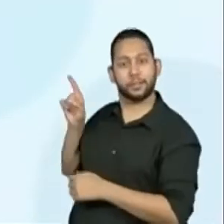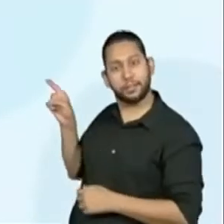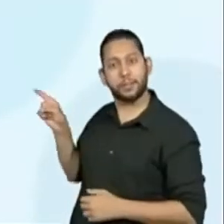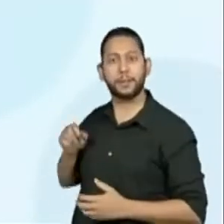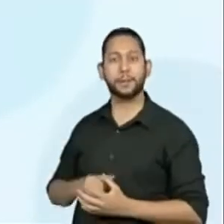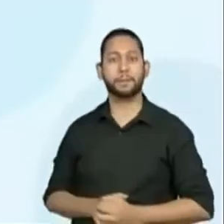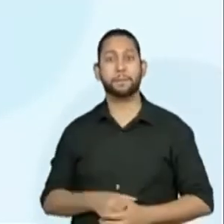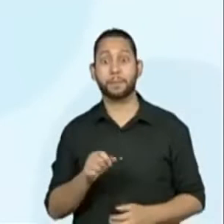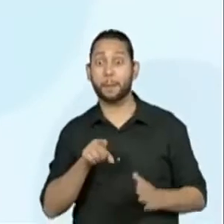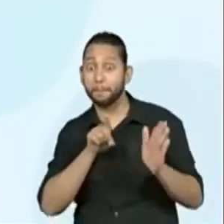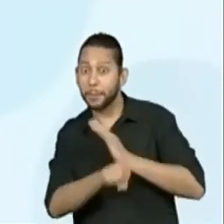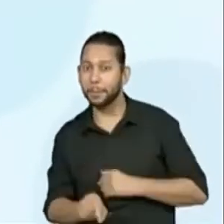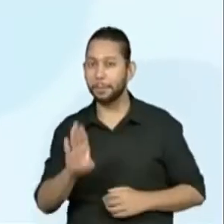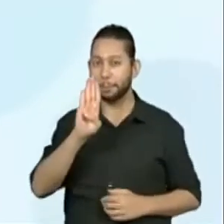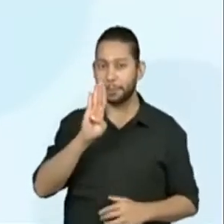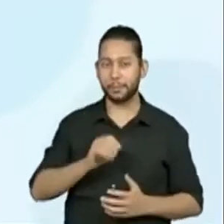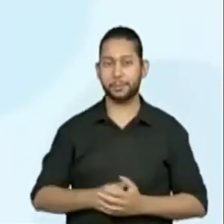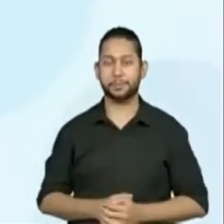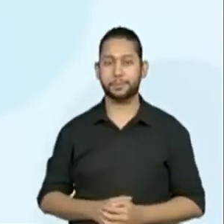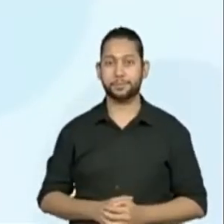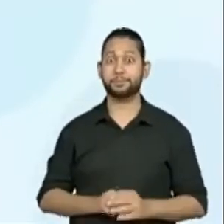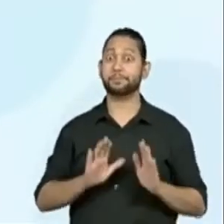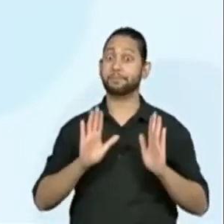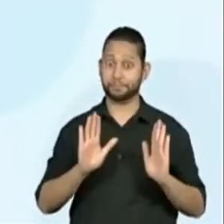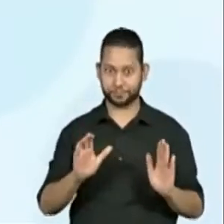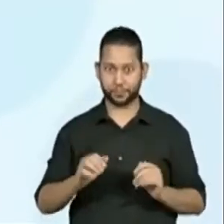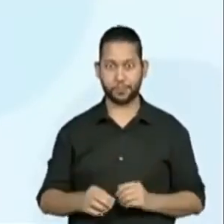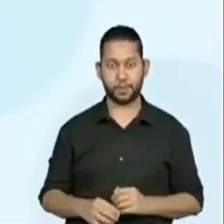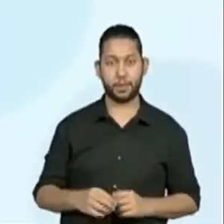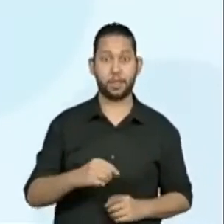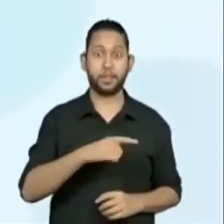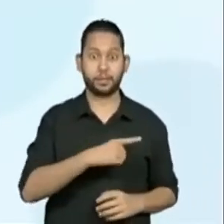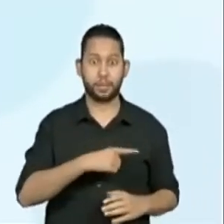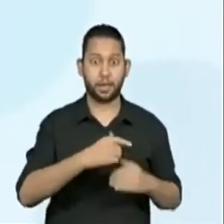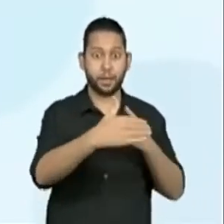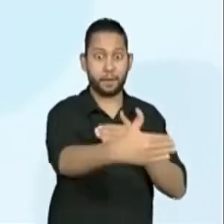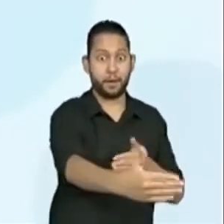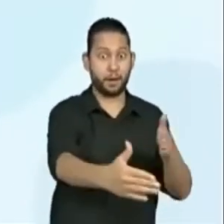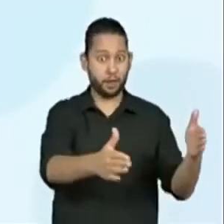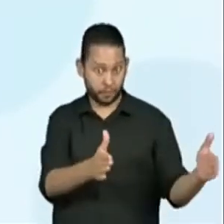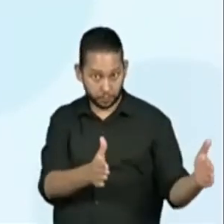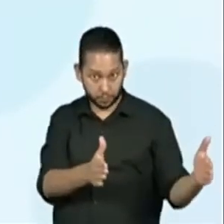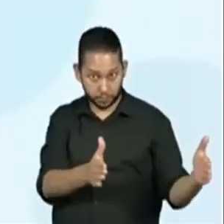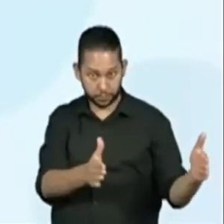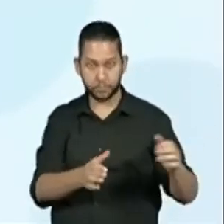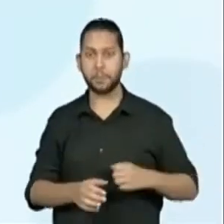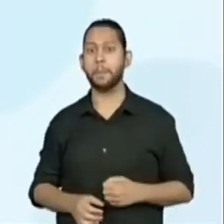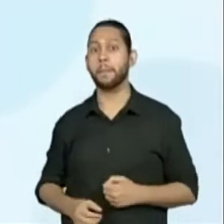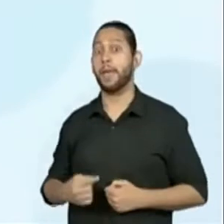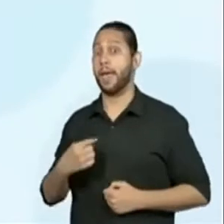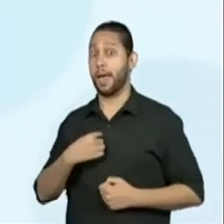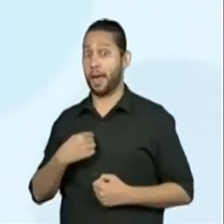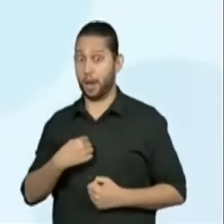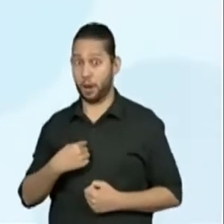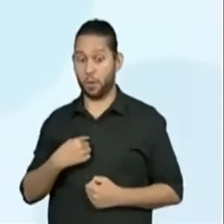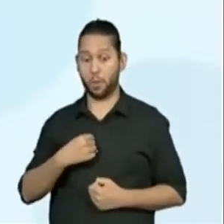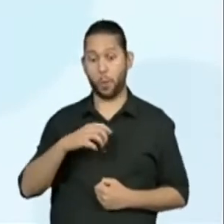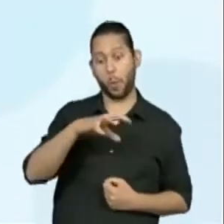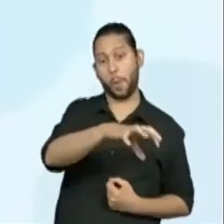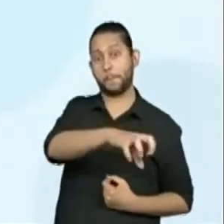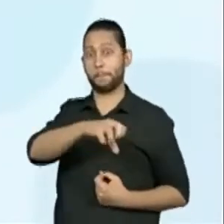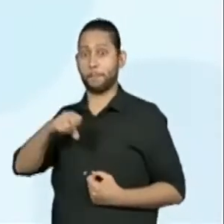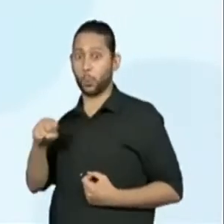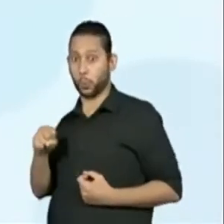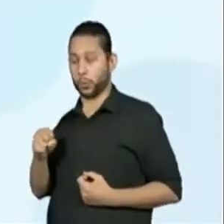questão B quantas laranjas restaram na caixa vamos voltar aqui na nossa situação